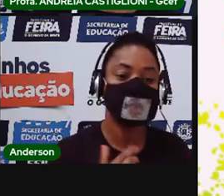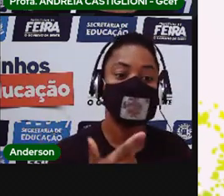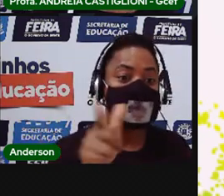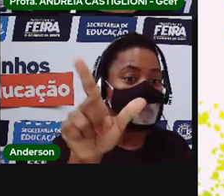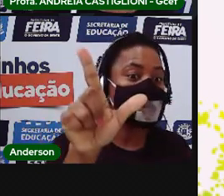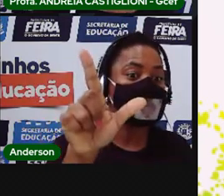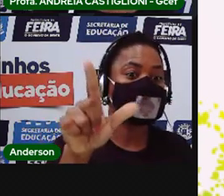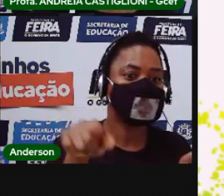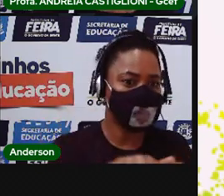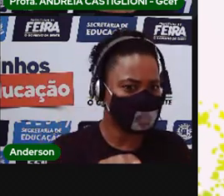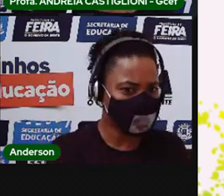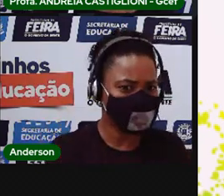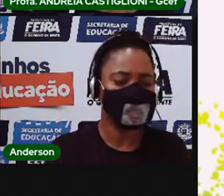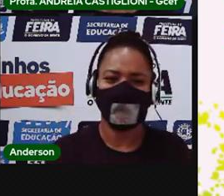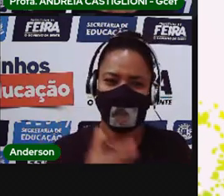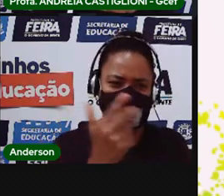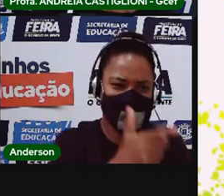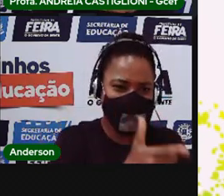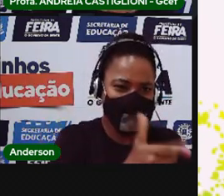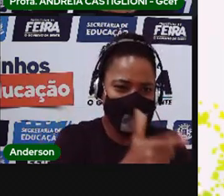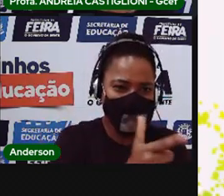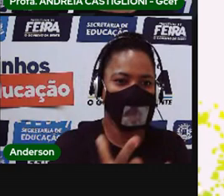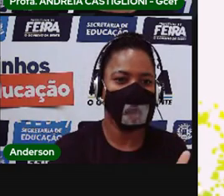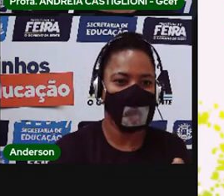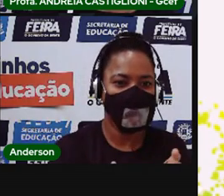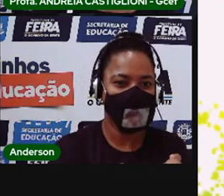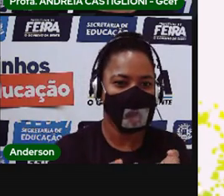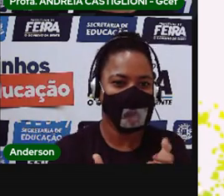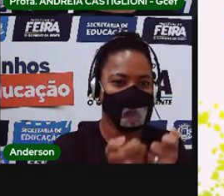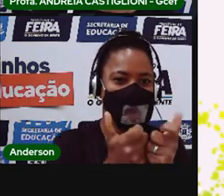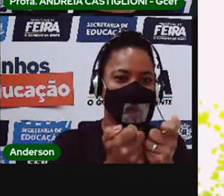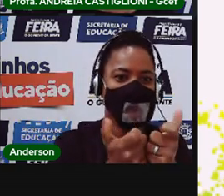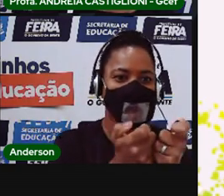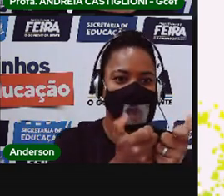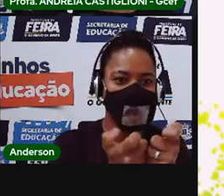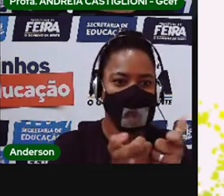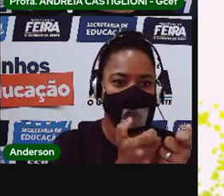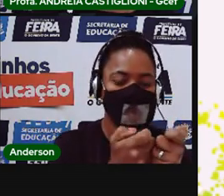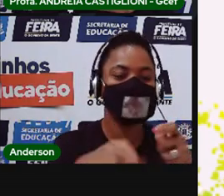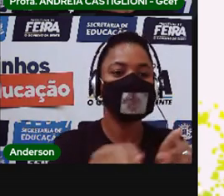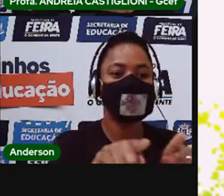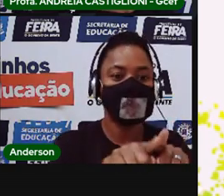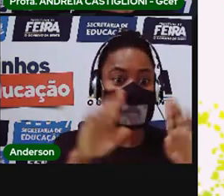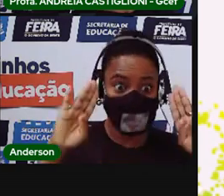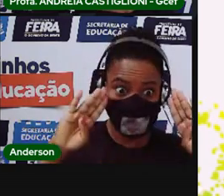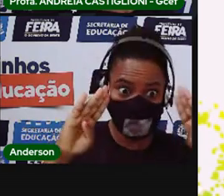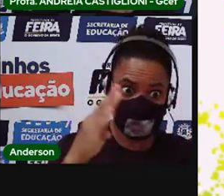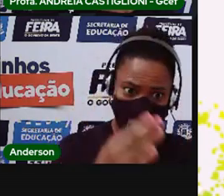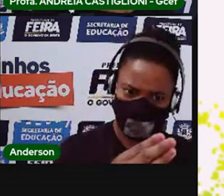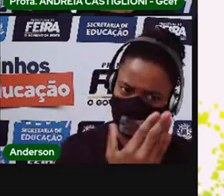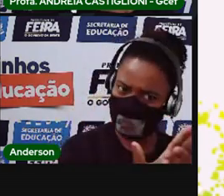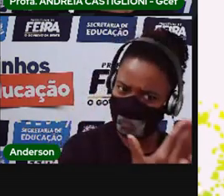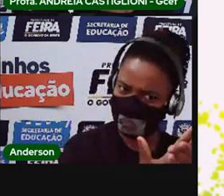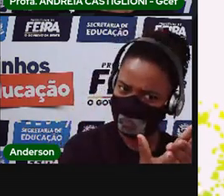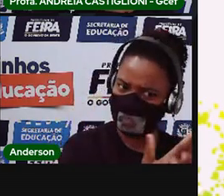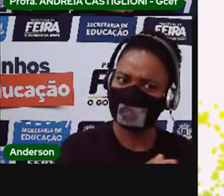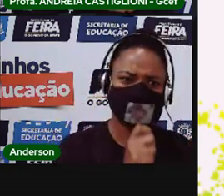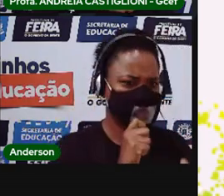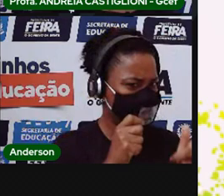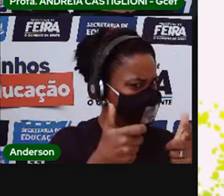jogar free fire, focar nos estudantes, é um mundo sem jogadores? Será que é